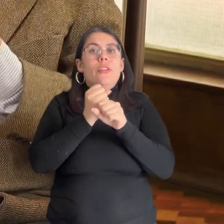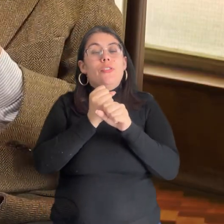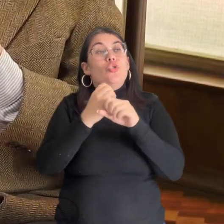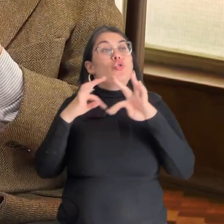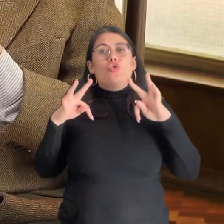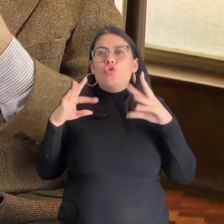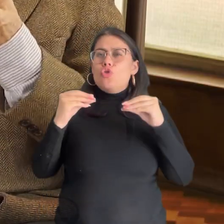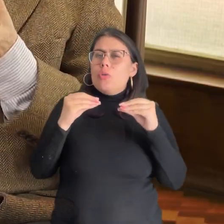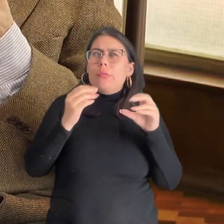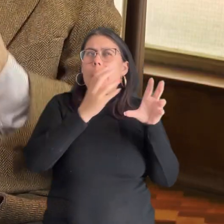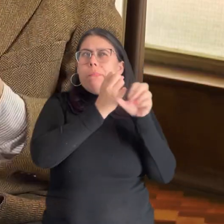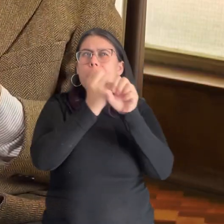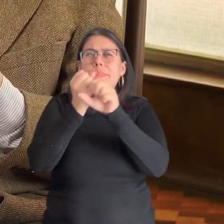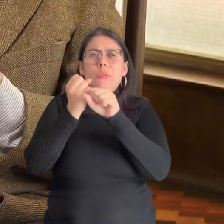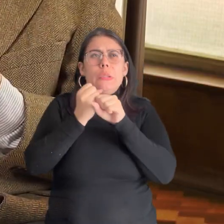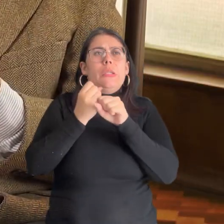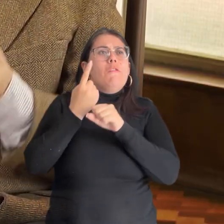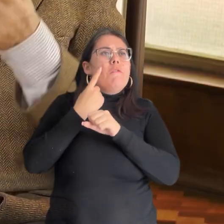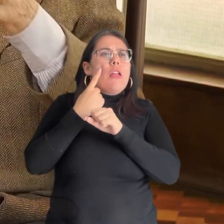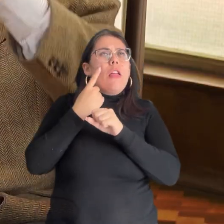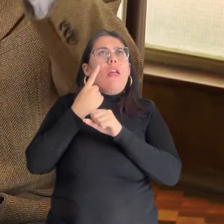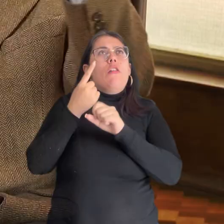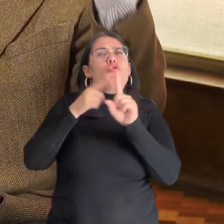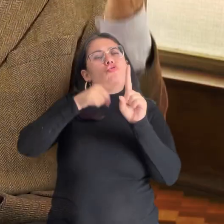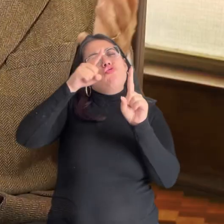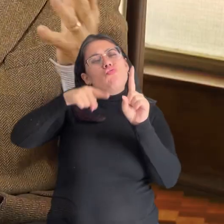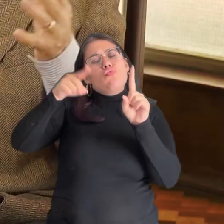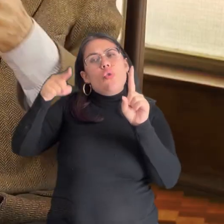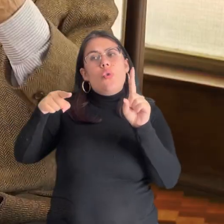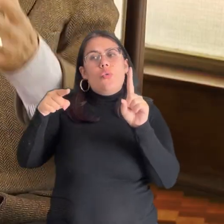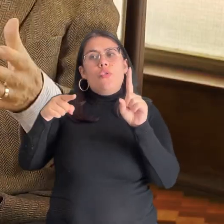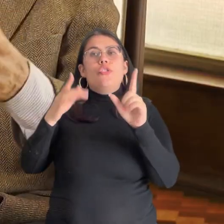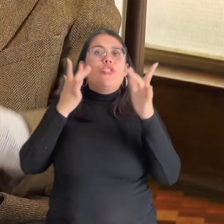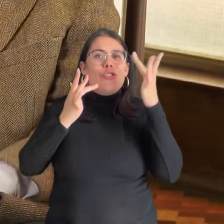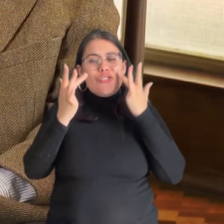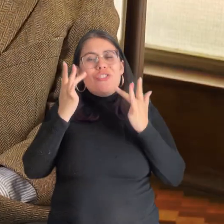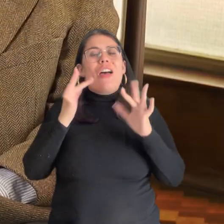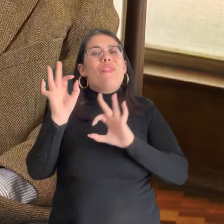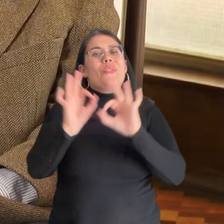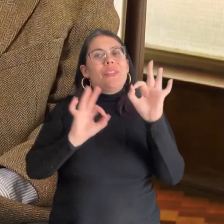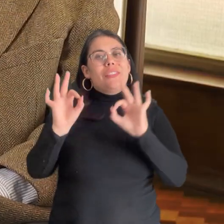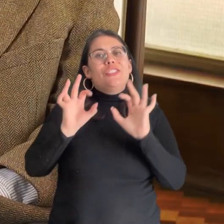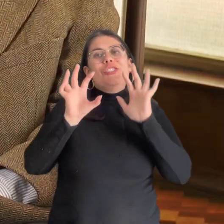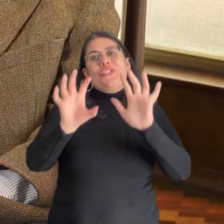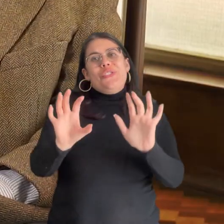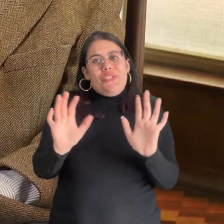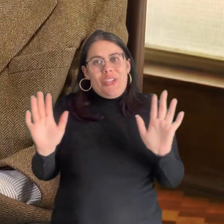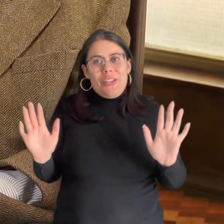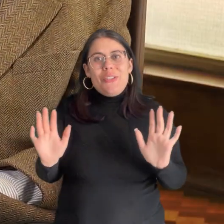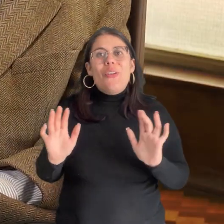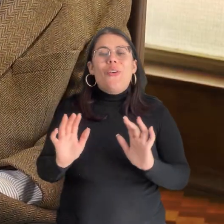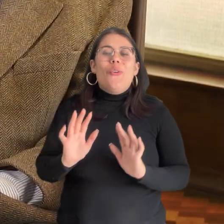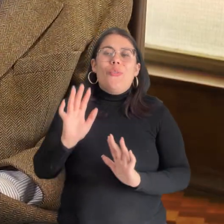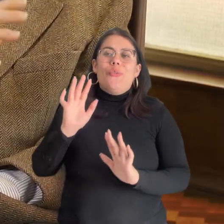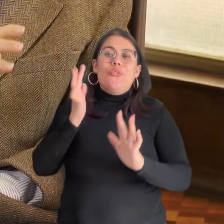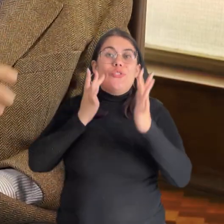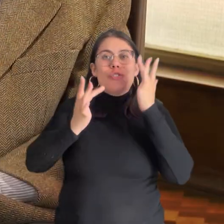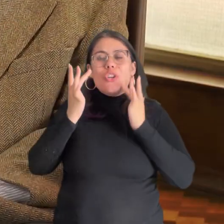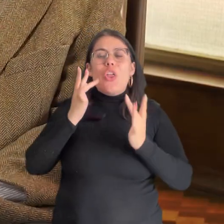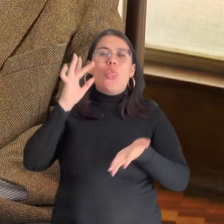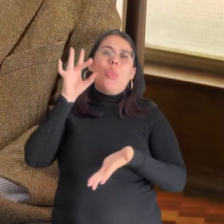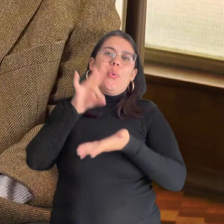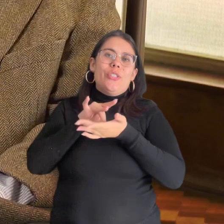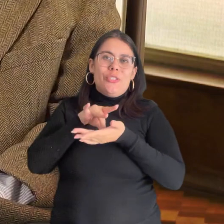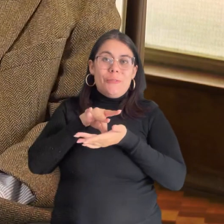por sensibilidade, mas é calculado. Então, esse teatro, por exemplo, foi calculado dessa maneira. Estou falando do teatro